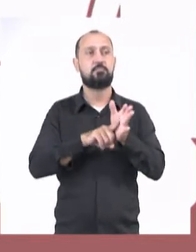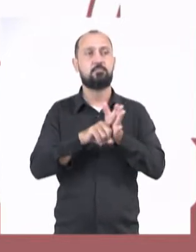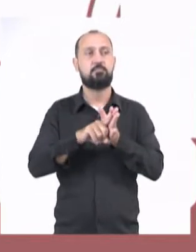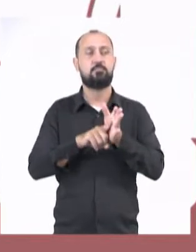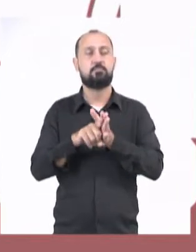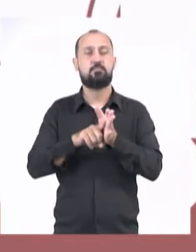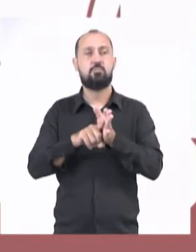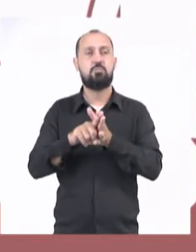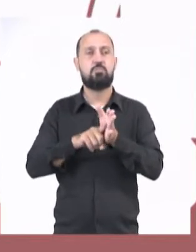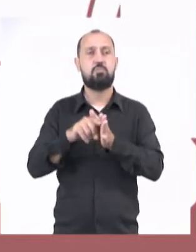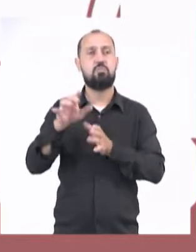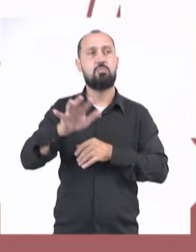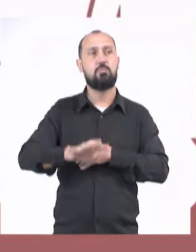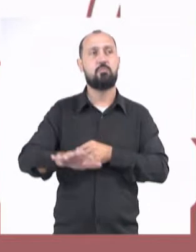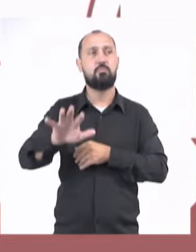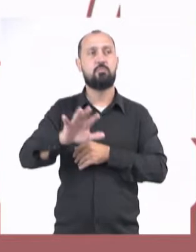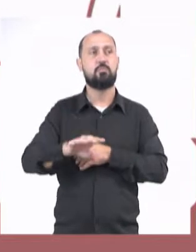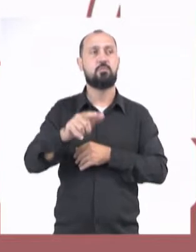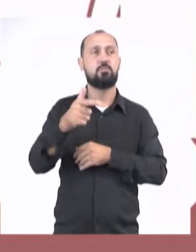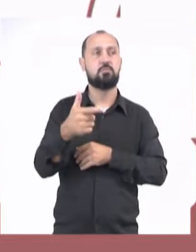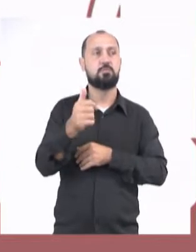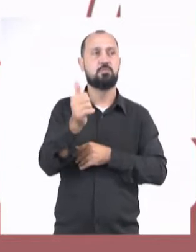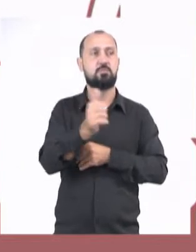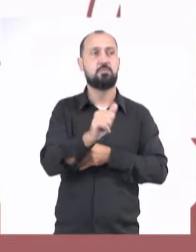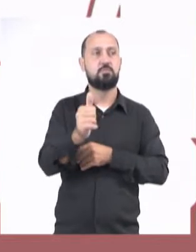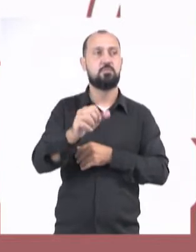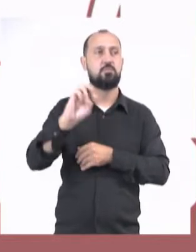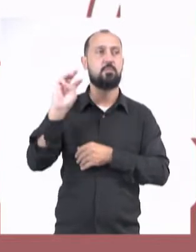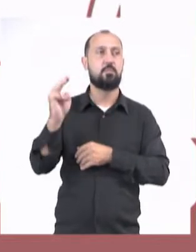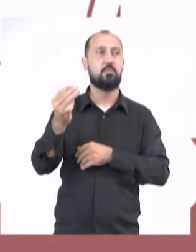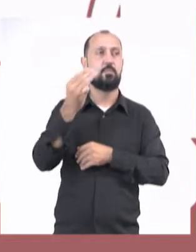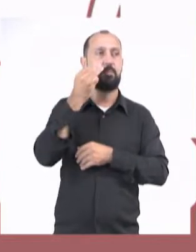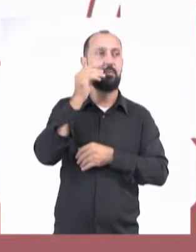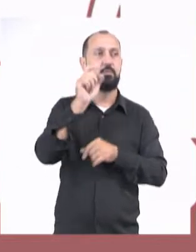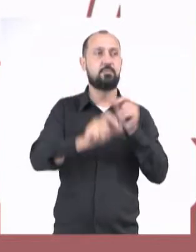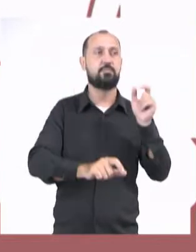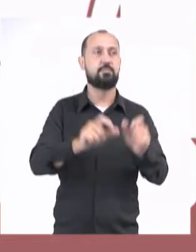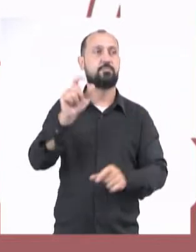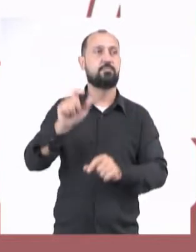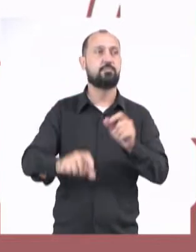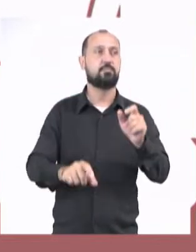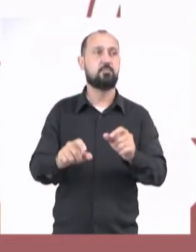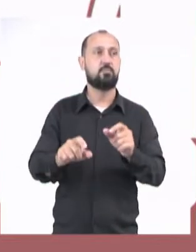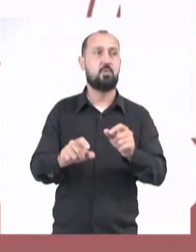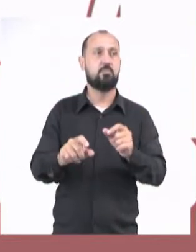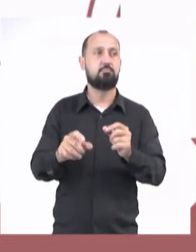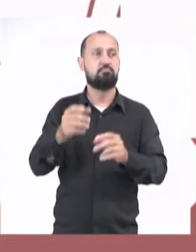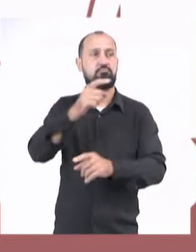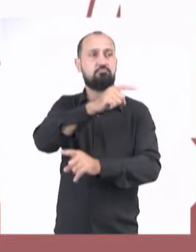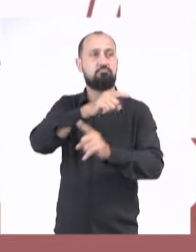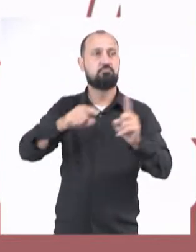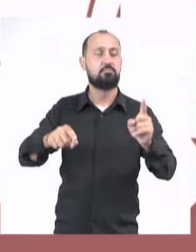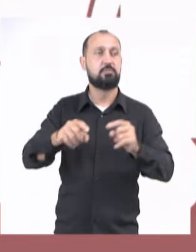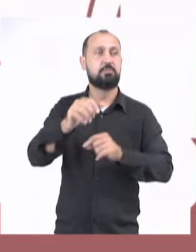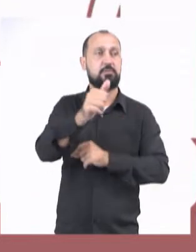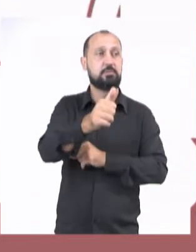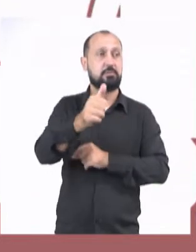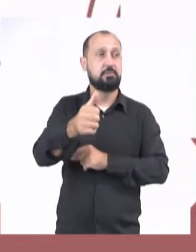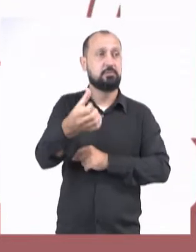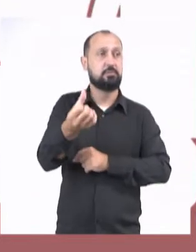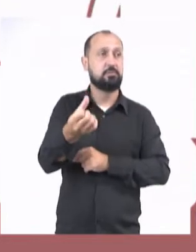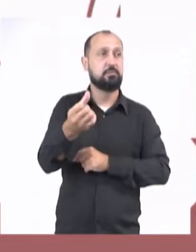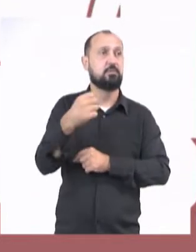né, de um total de 211 milhões de brasileiros, 116 milhões convivem com algum grau de insegurança alimentar